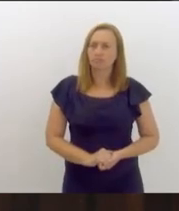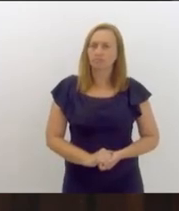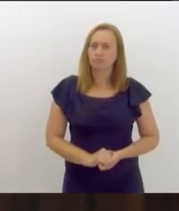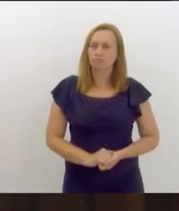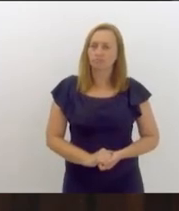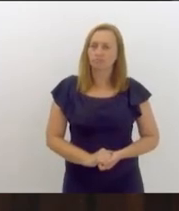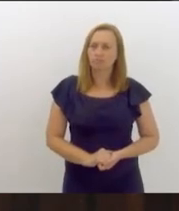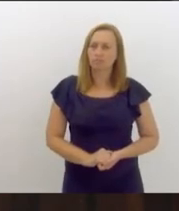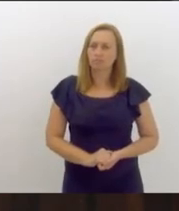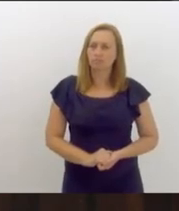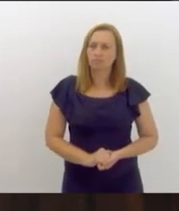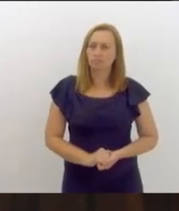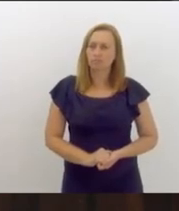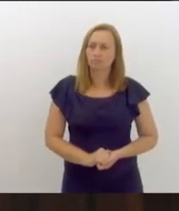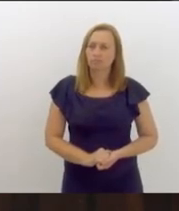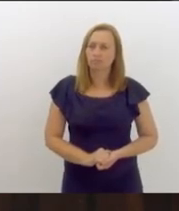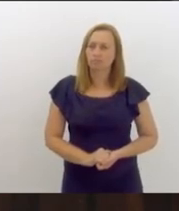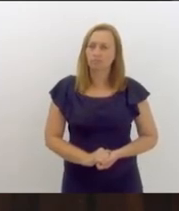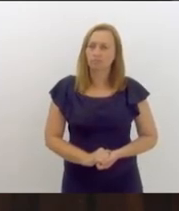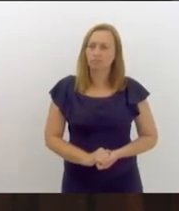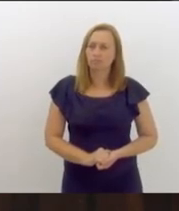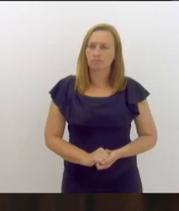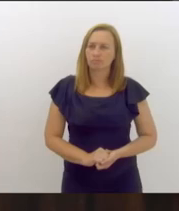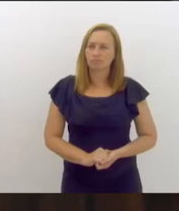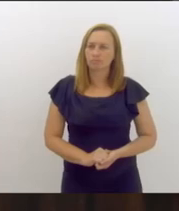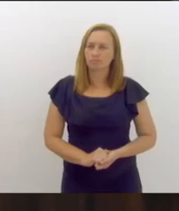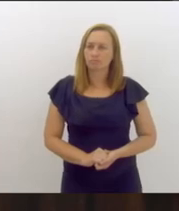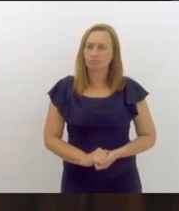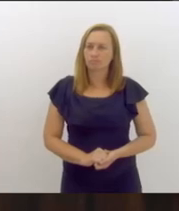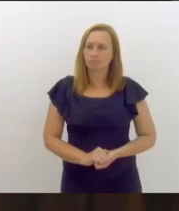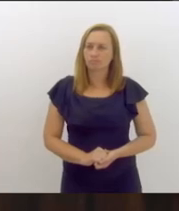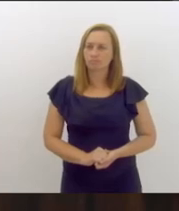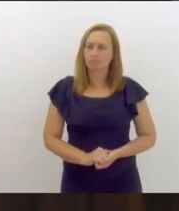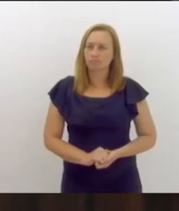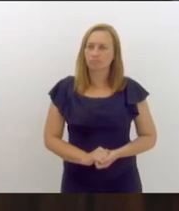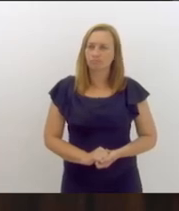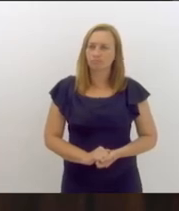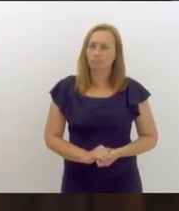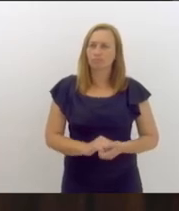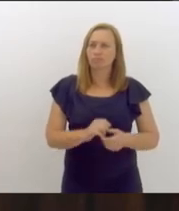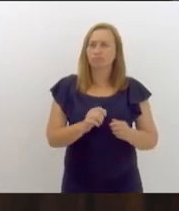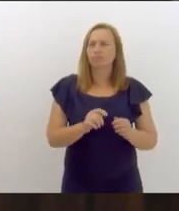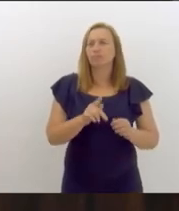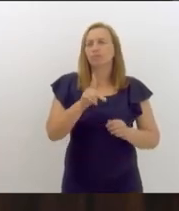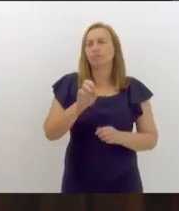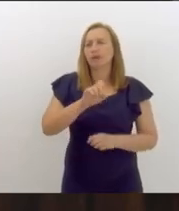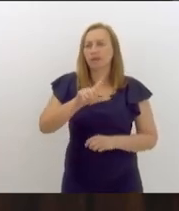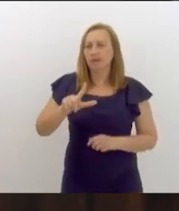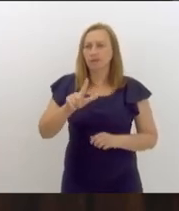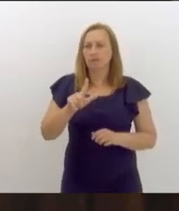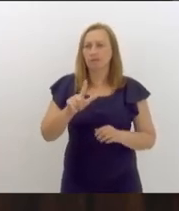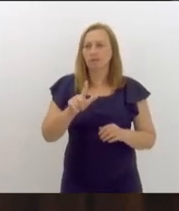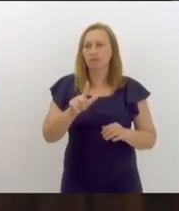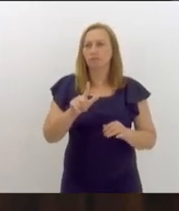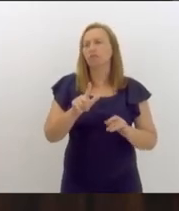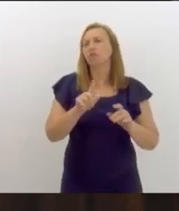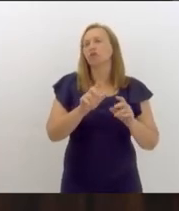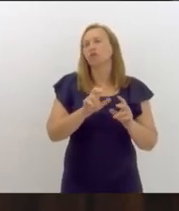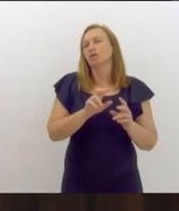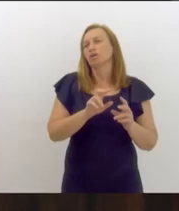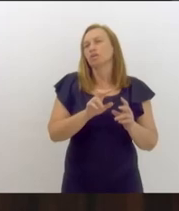do Rio de Janeiro no âmbito do Estado a fixar cartazes do painel digital dispondo sobre a